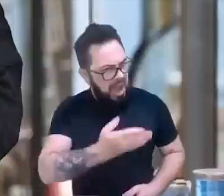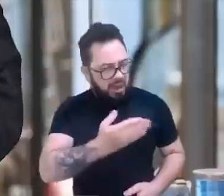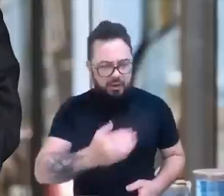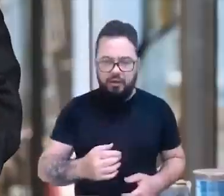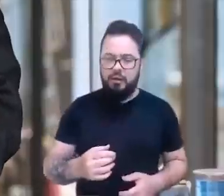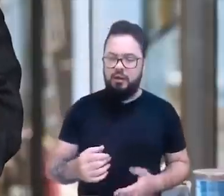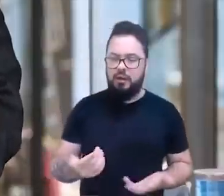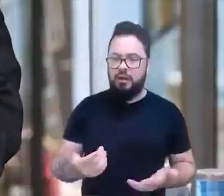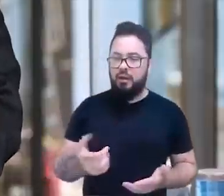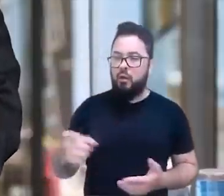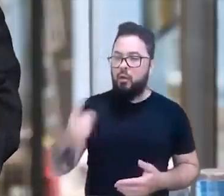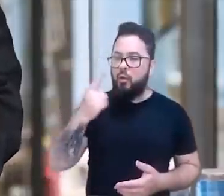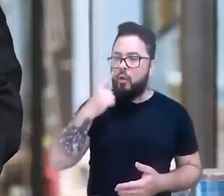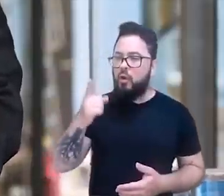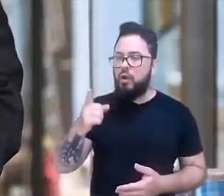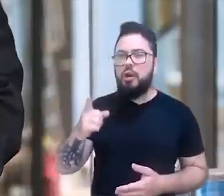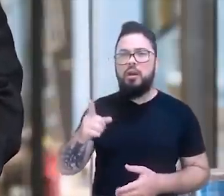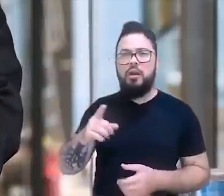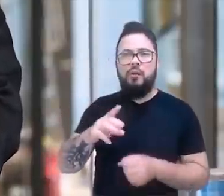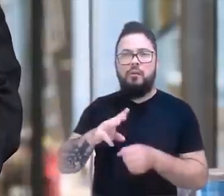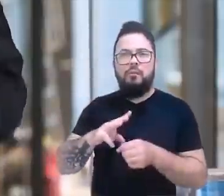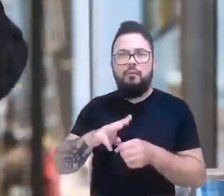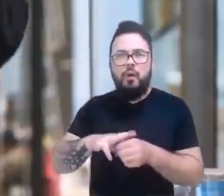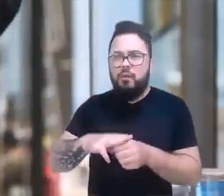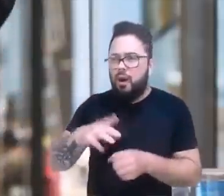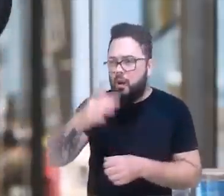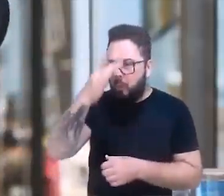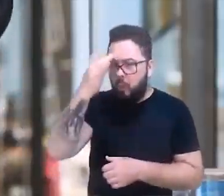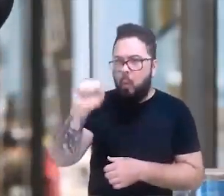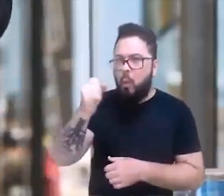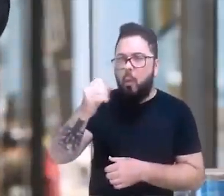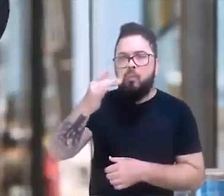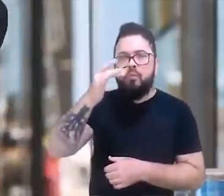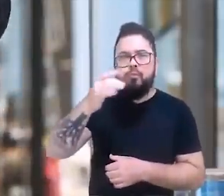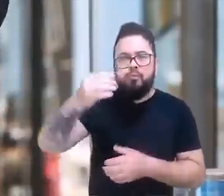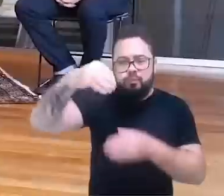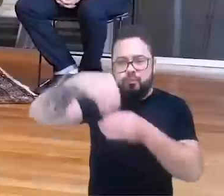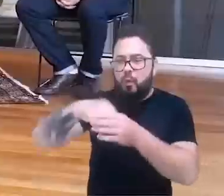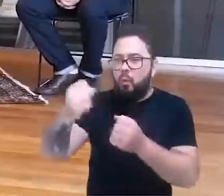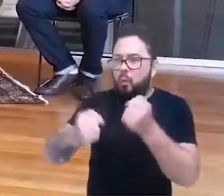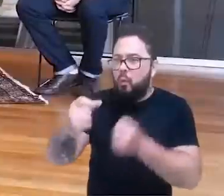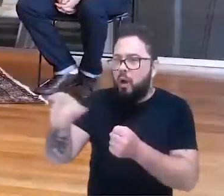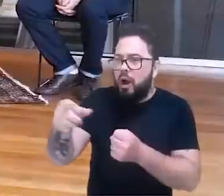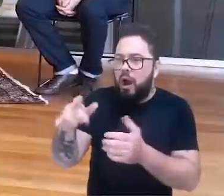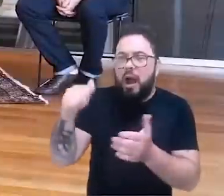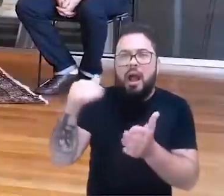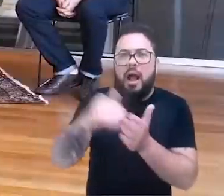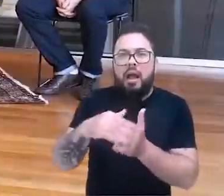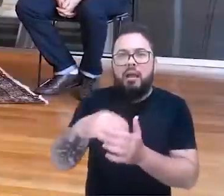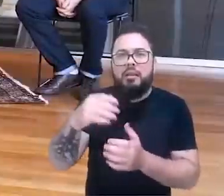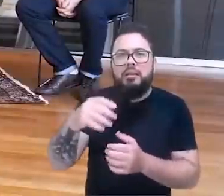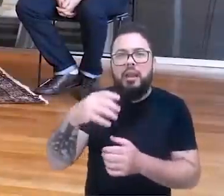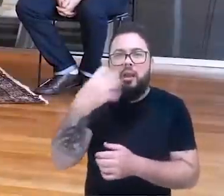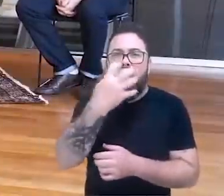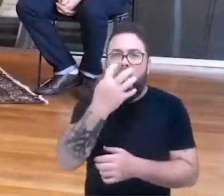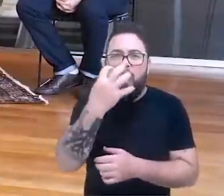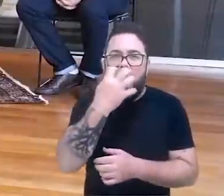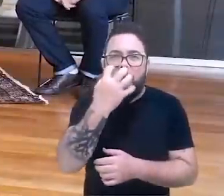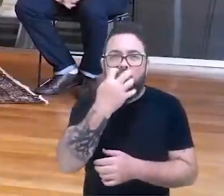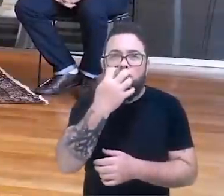um Chevette com oito pessoas mesmo até o cachorrinho atrás de Jesus está balançando paparará papara